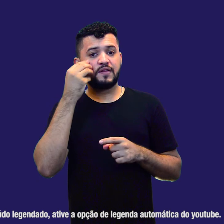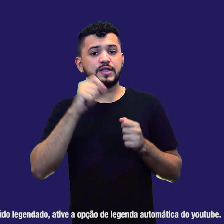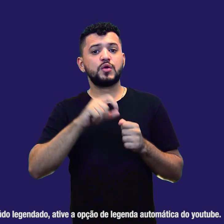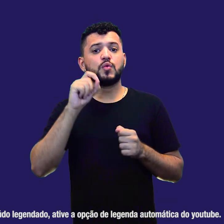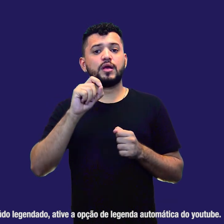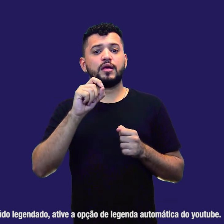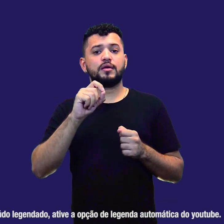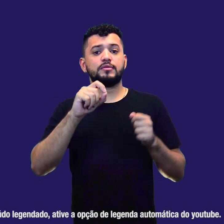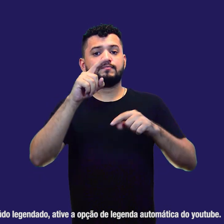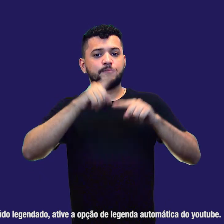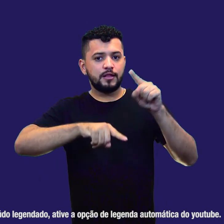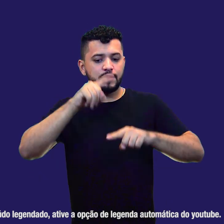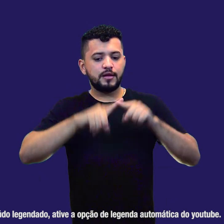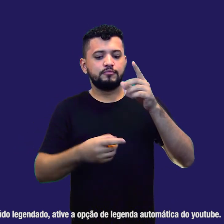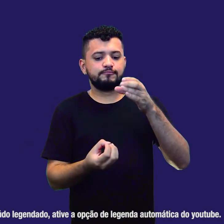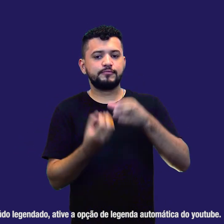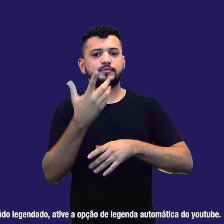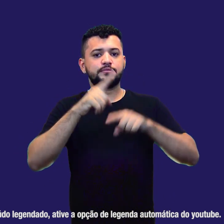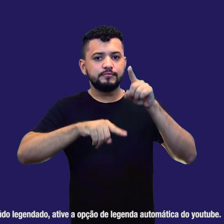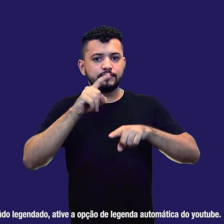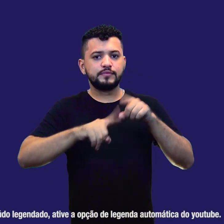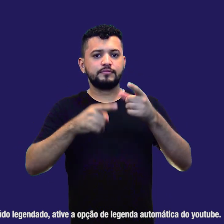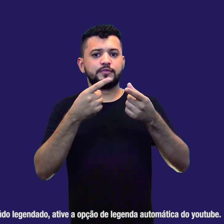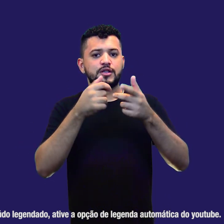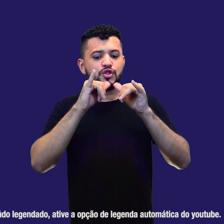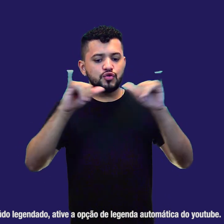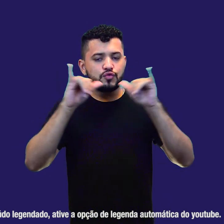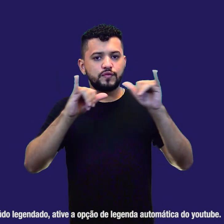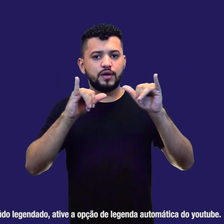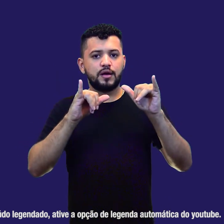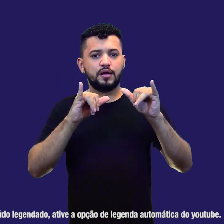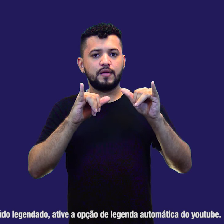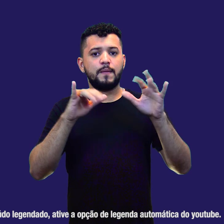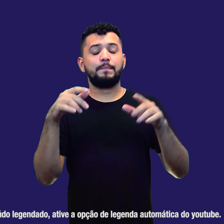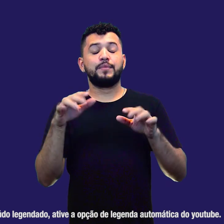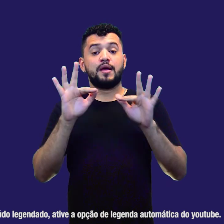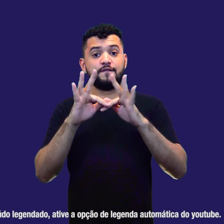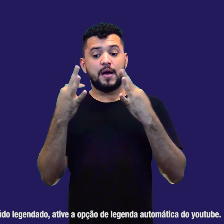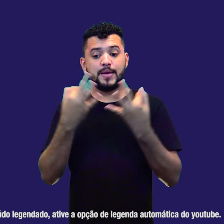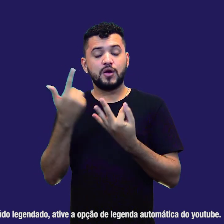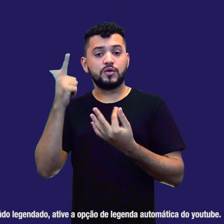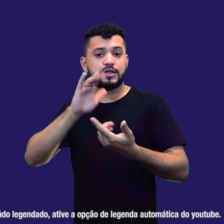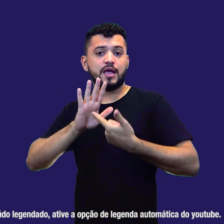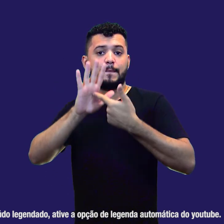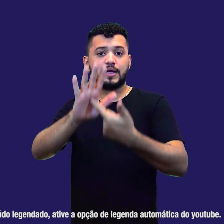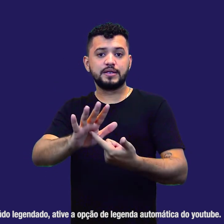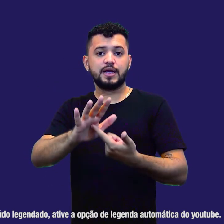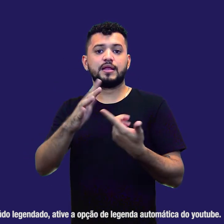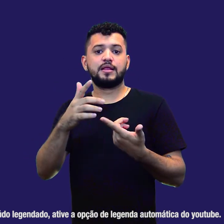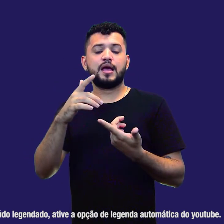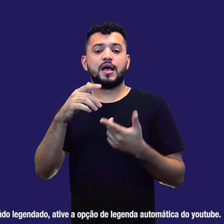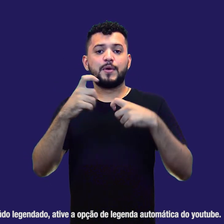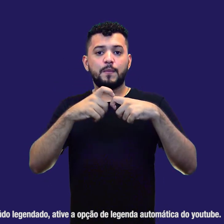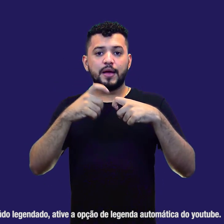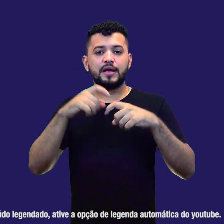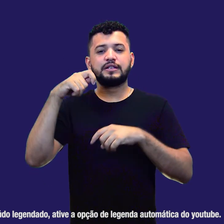material de divulgação para que as famílias possam levar para um novo médico, levar para um novo dentista, levar